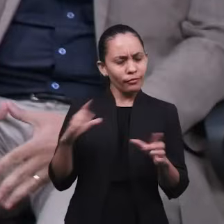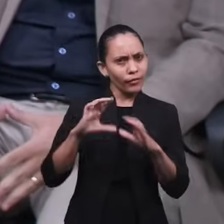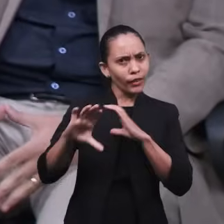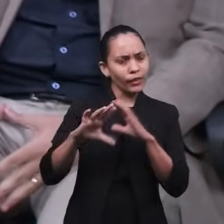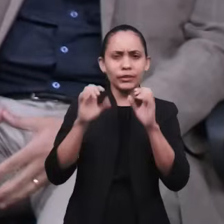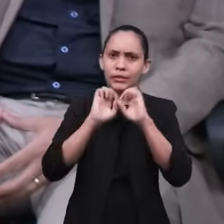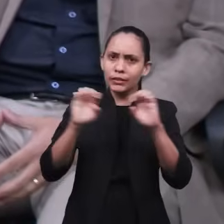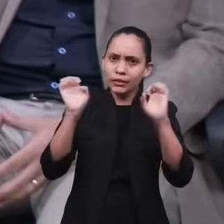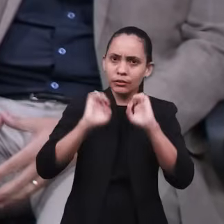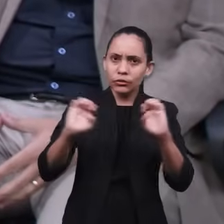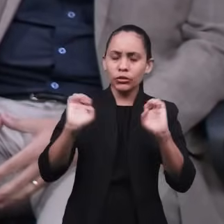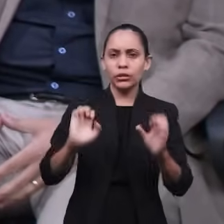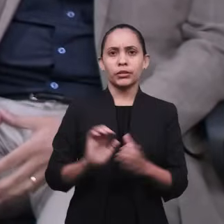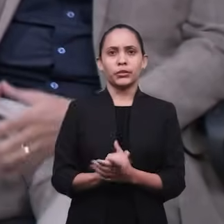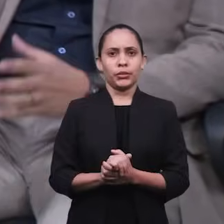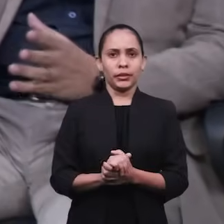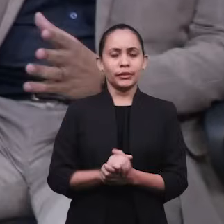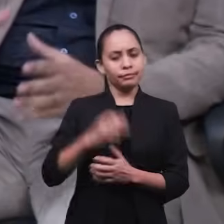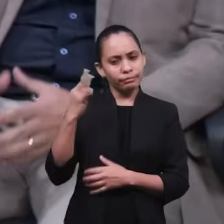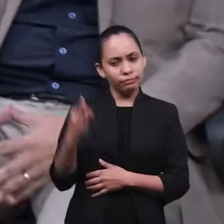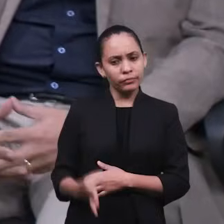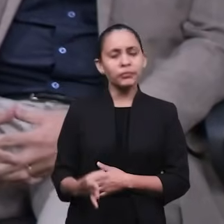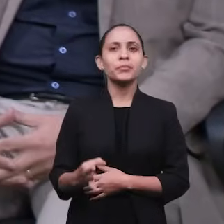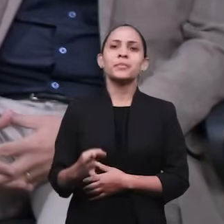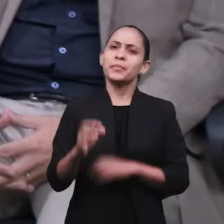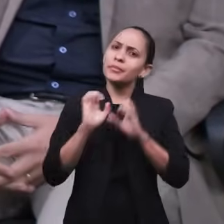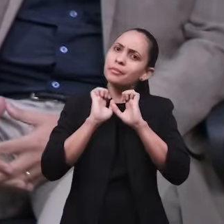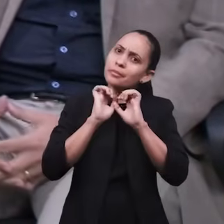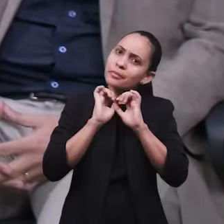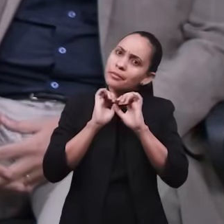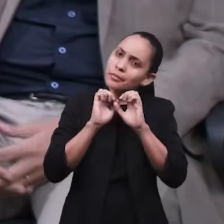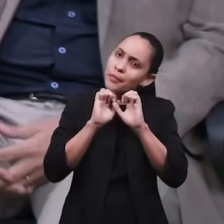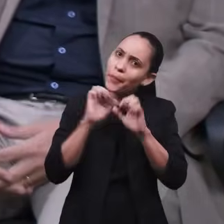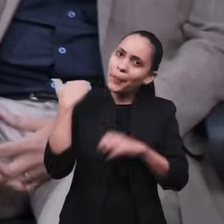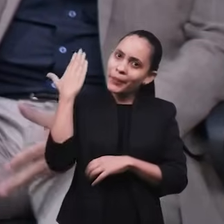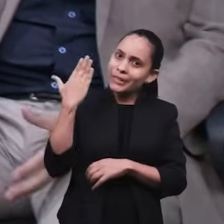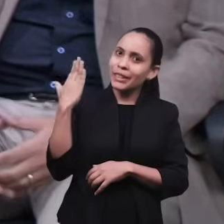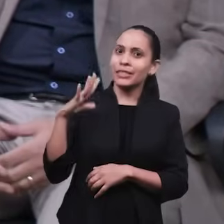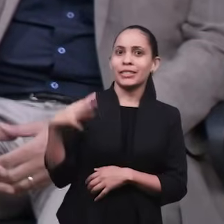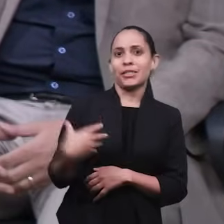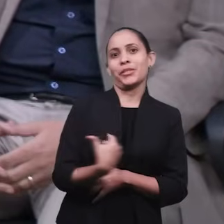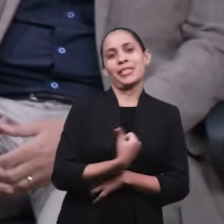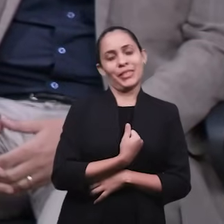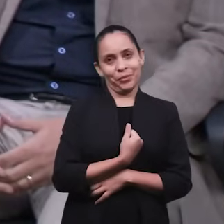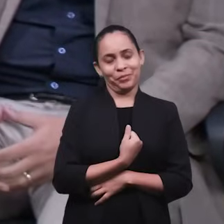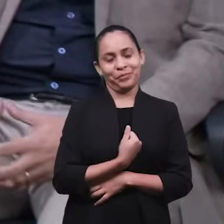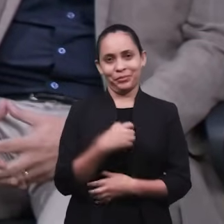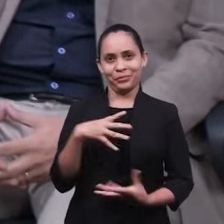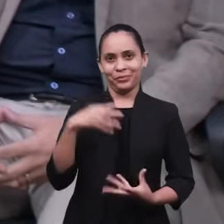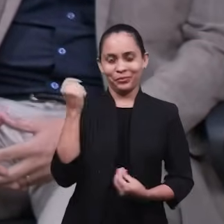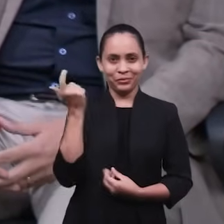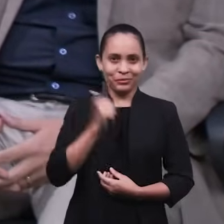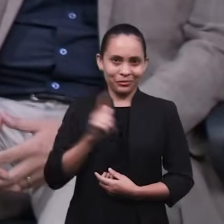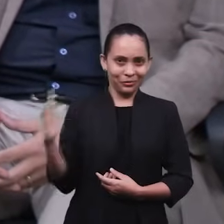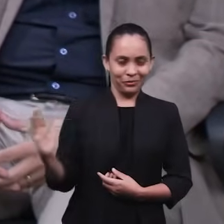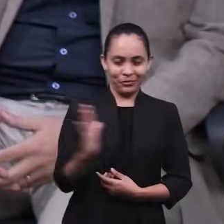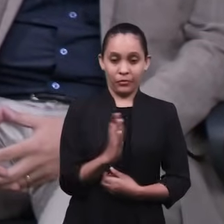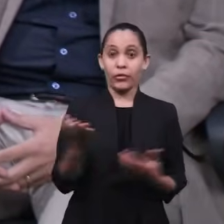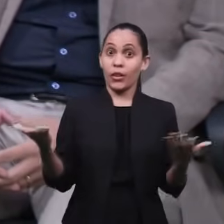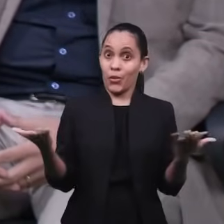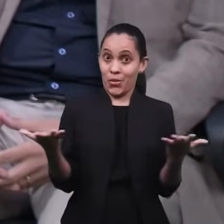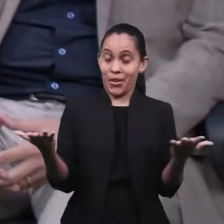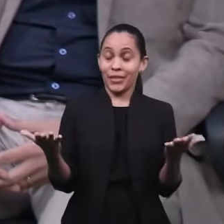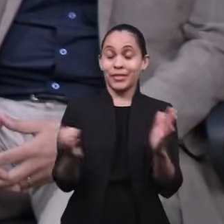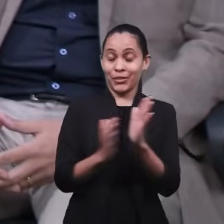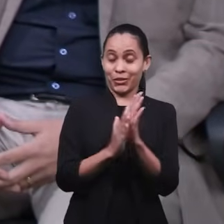serenatas, né, nas evangelizações, porque ele tem exatamente essa mensagem de salvação à alma cansada. Né? Maravilha. Então vamos participar